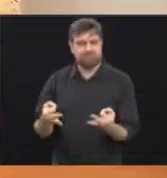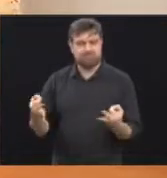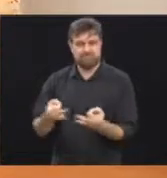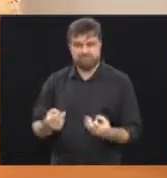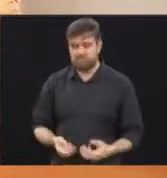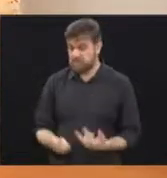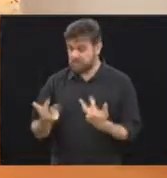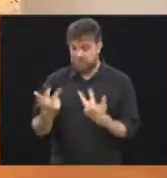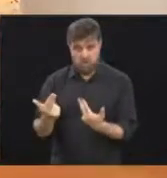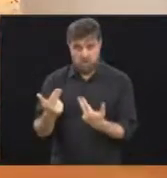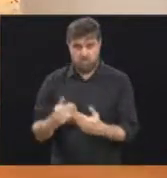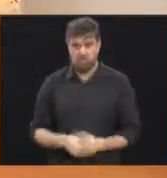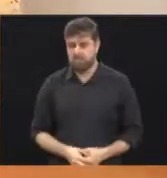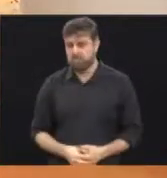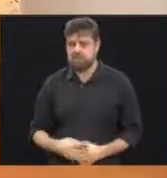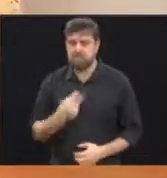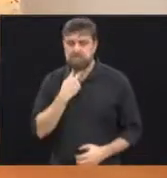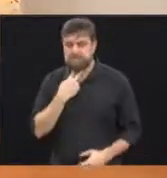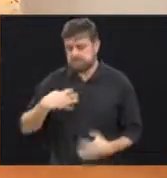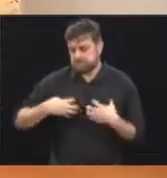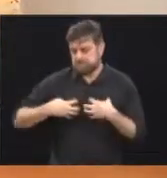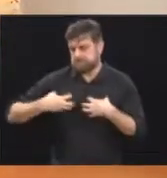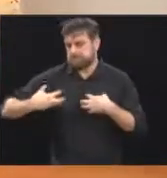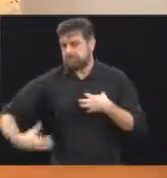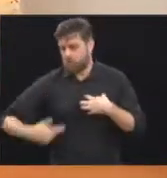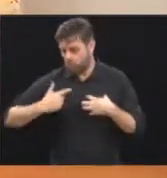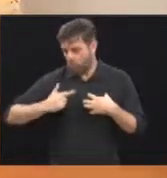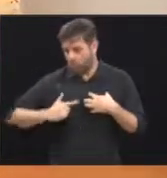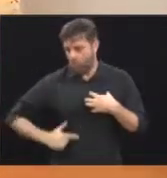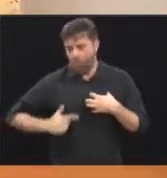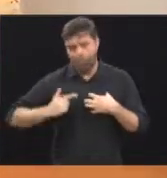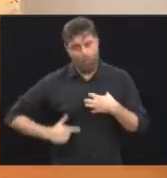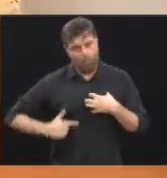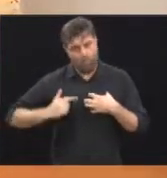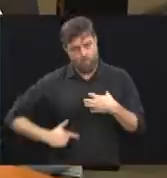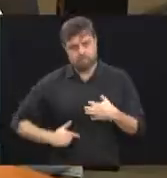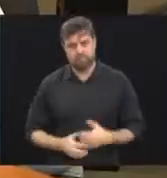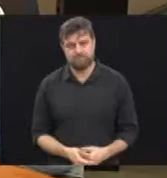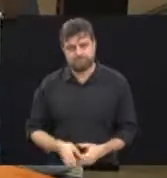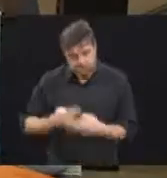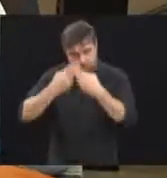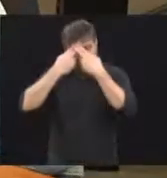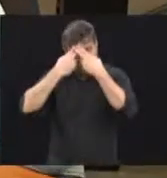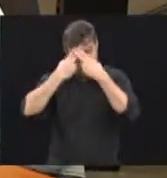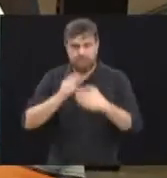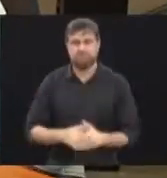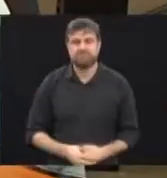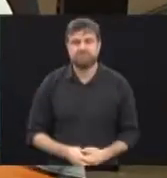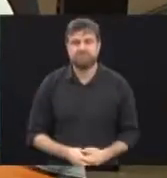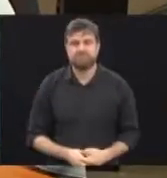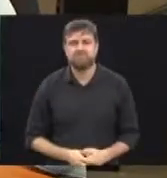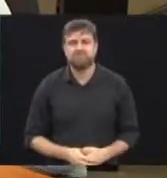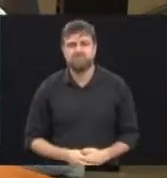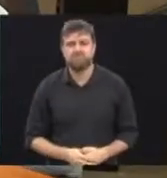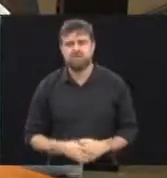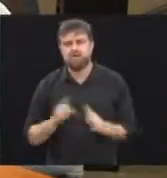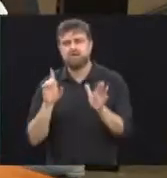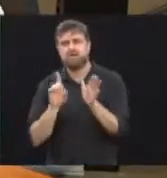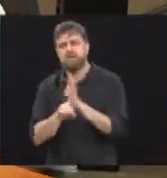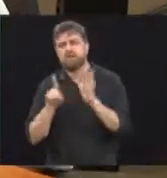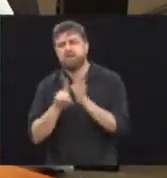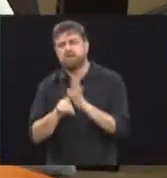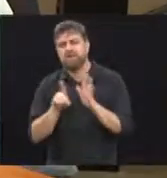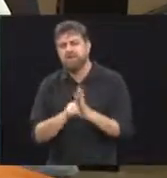e não mutilada como ela ficaria se não tivesse essa reconstrução de mama feita. E quais são os